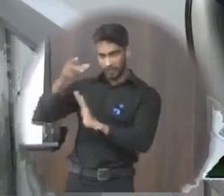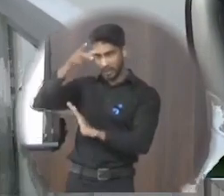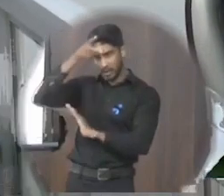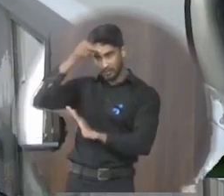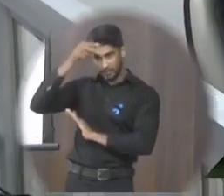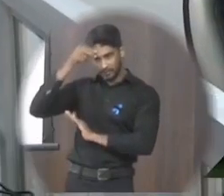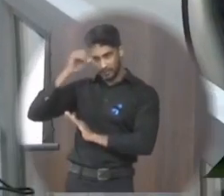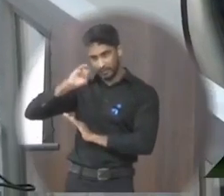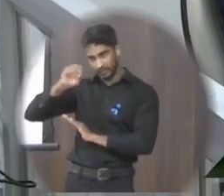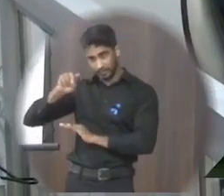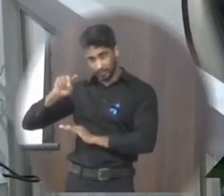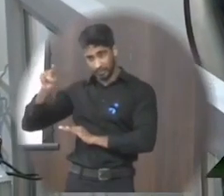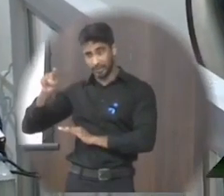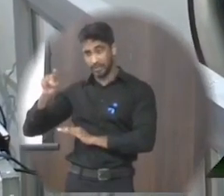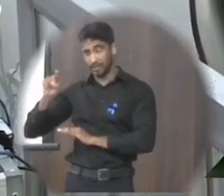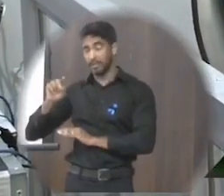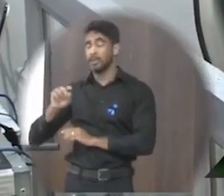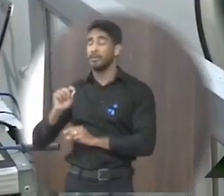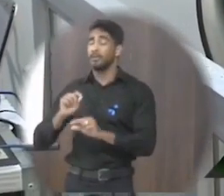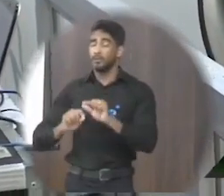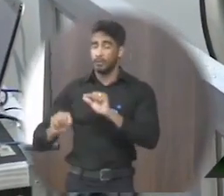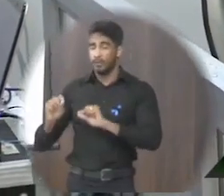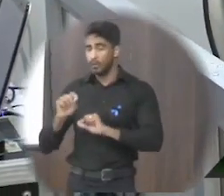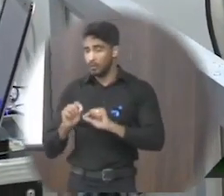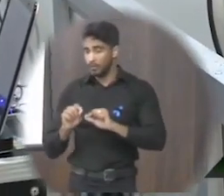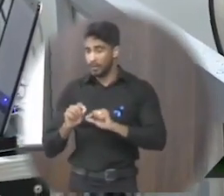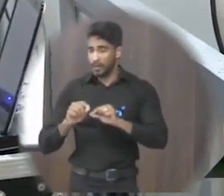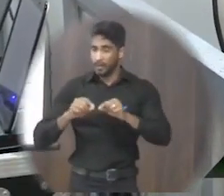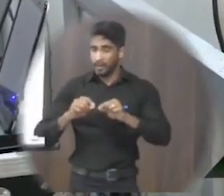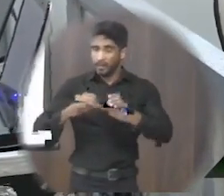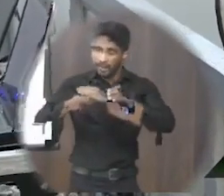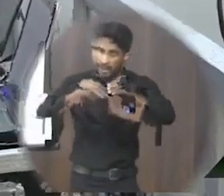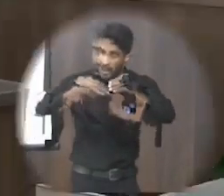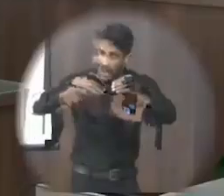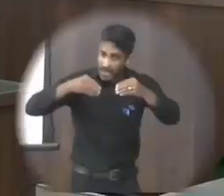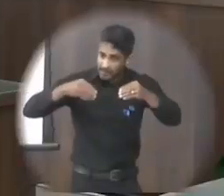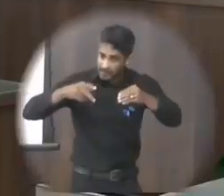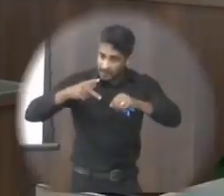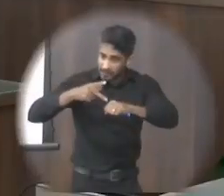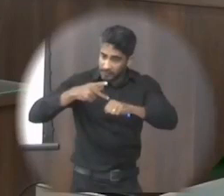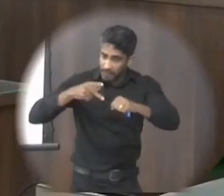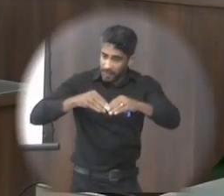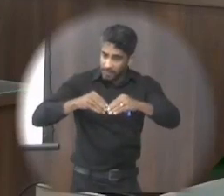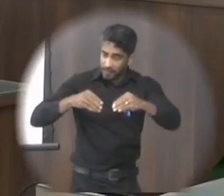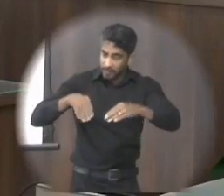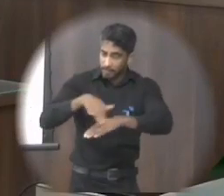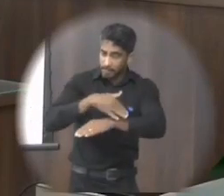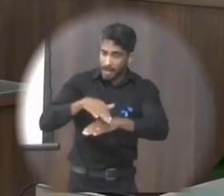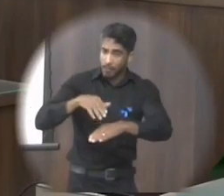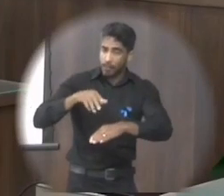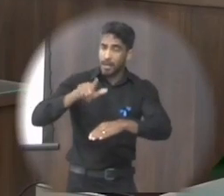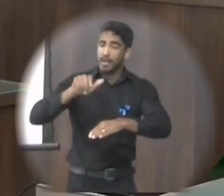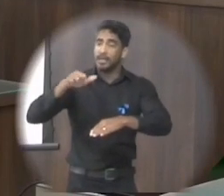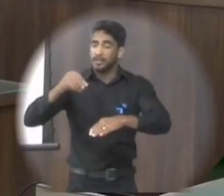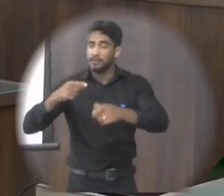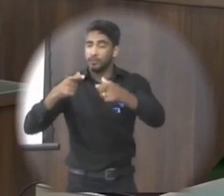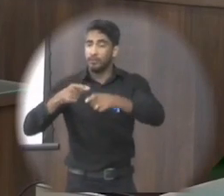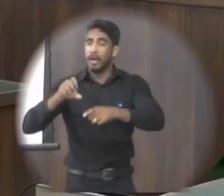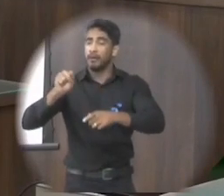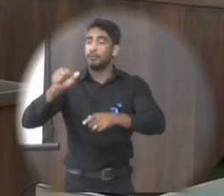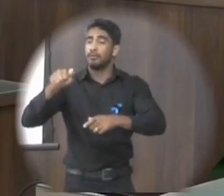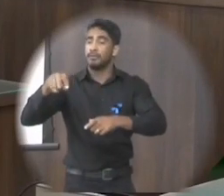Mendes Santos a seguinte indicação de necessidade: cascalhamento na rua Lídio Cardoso, bairro Santa Cruz, nesta